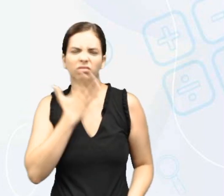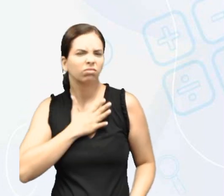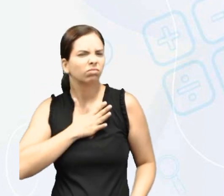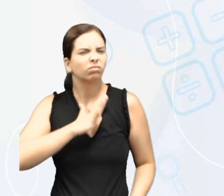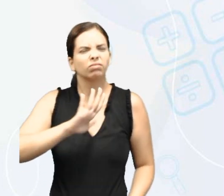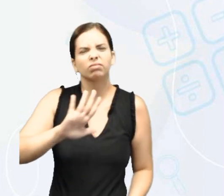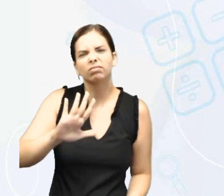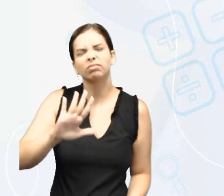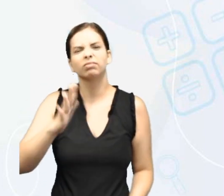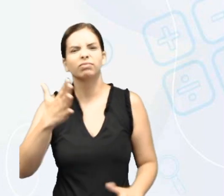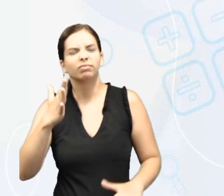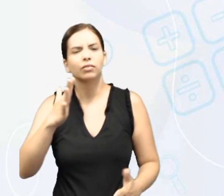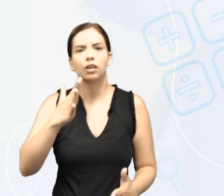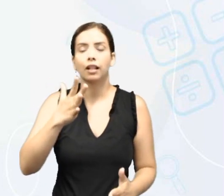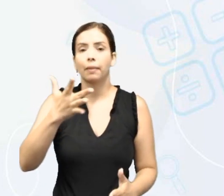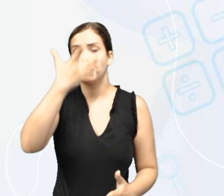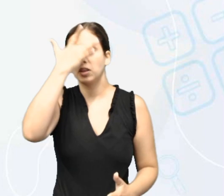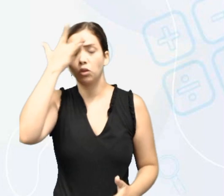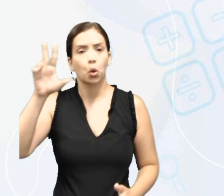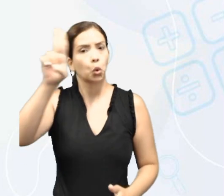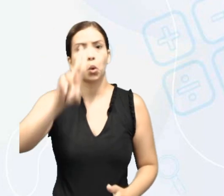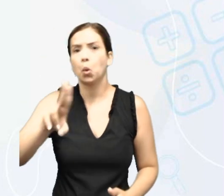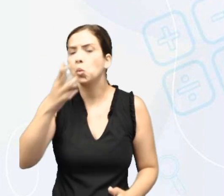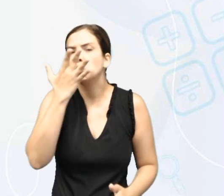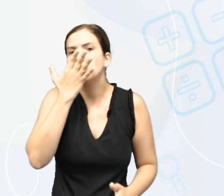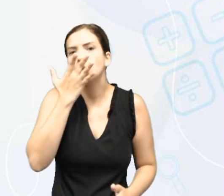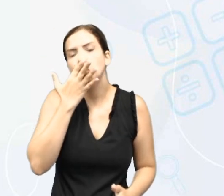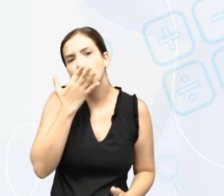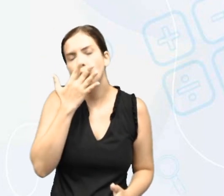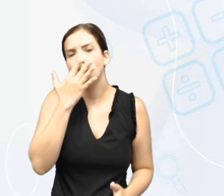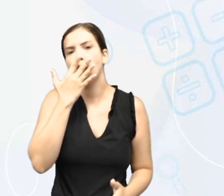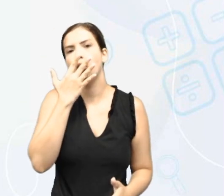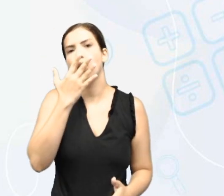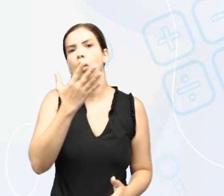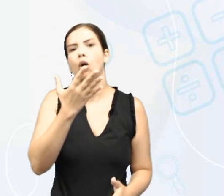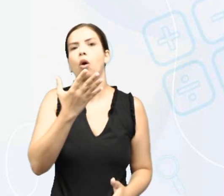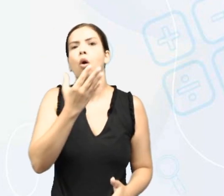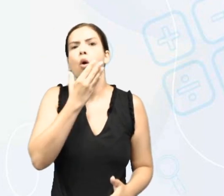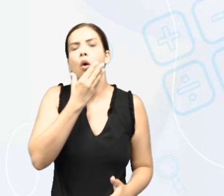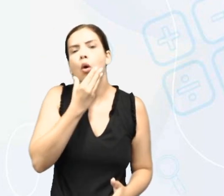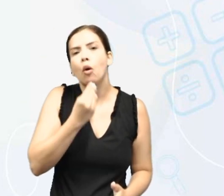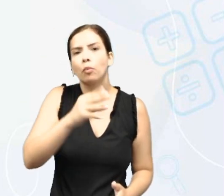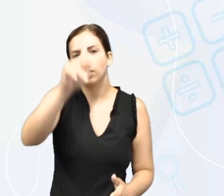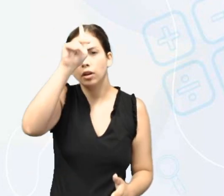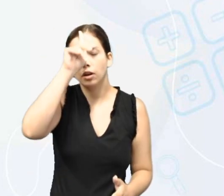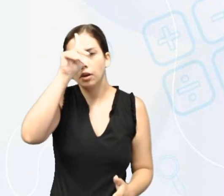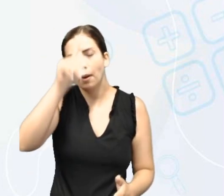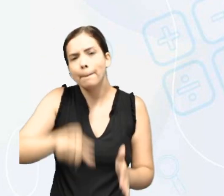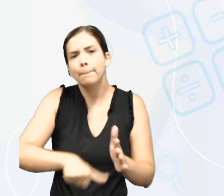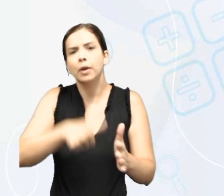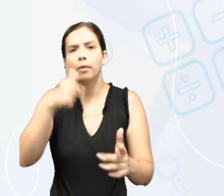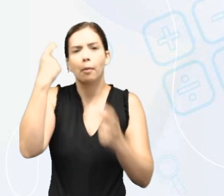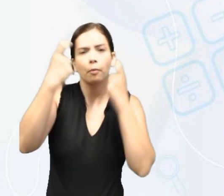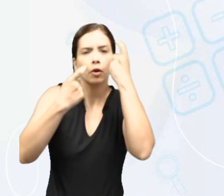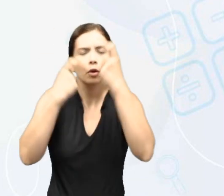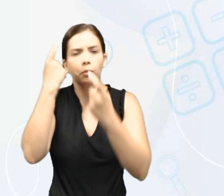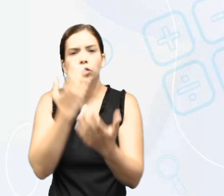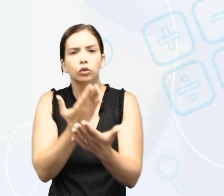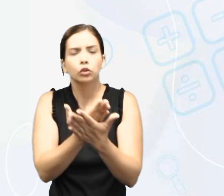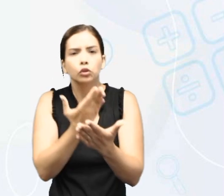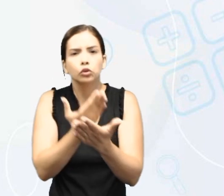pessoas que não usam determinadas cores. Então, assim, eles foram as primeiras pessoas a se preocupar e a estudar, né, a